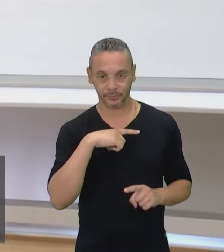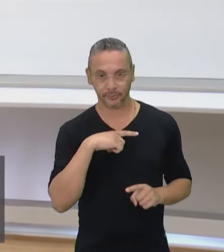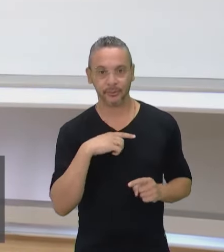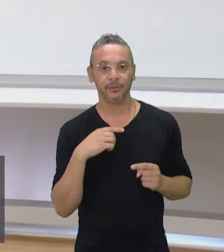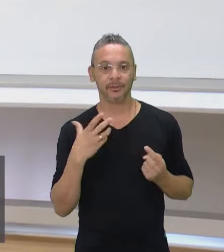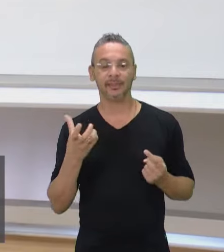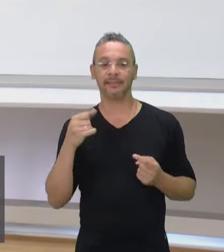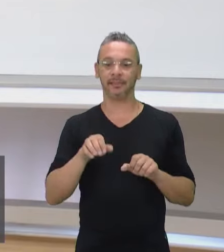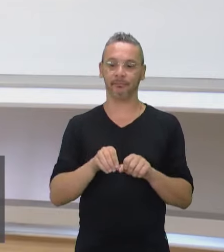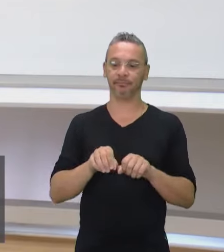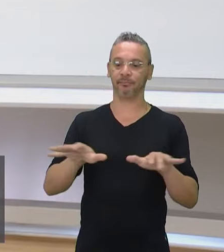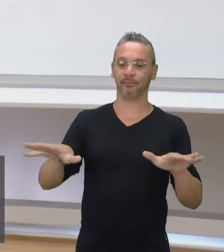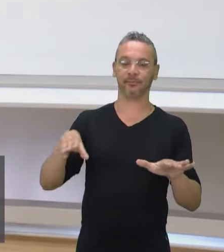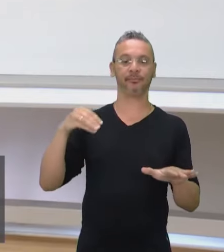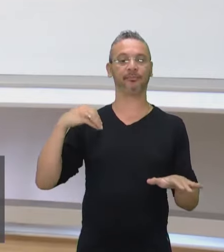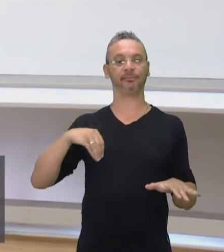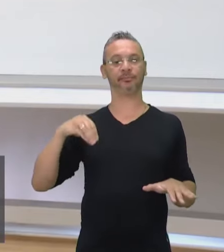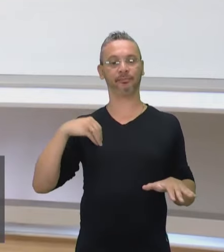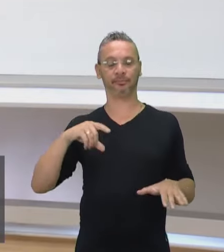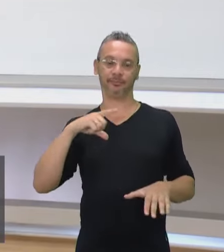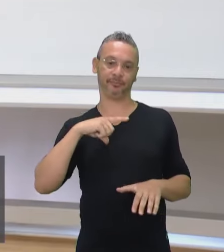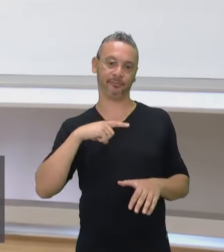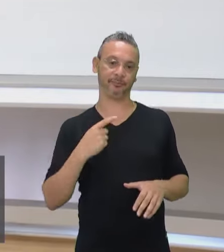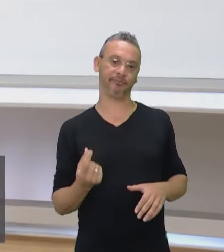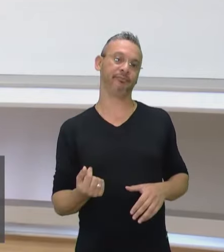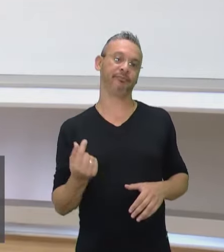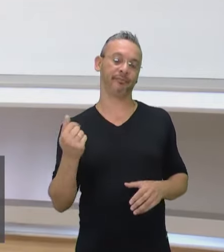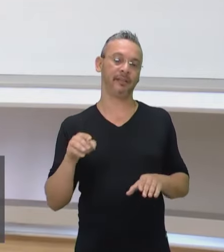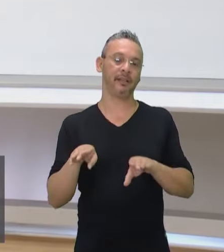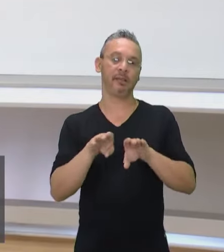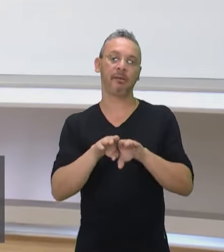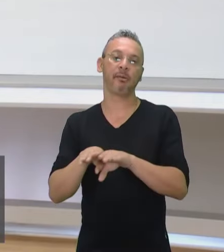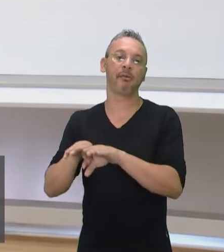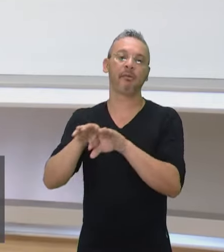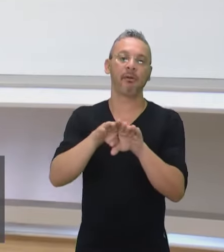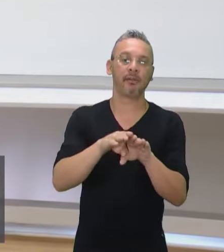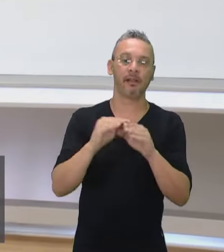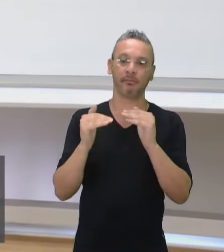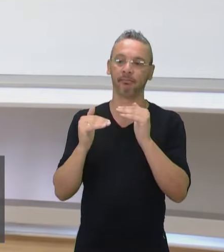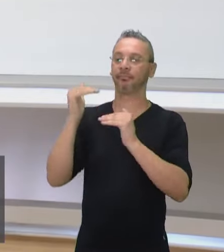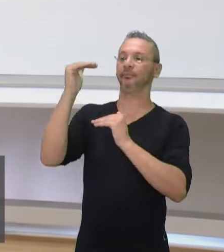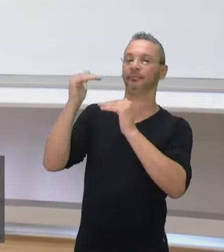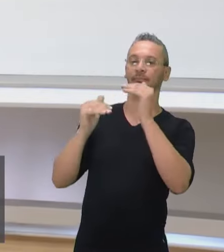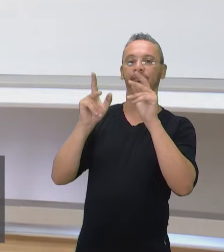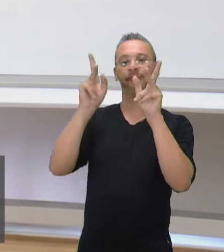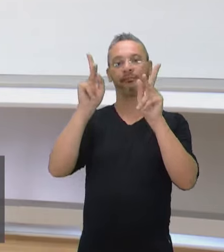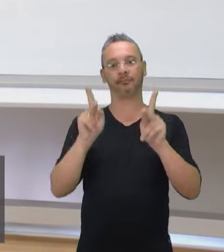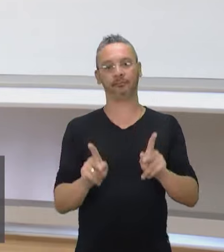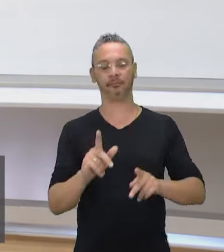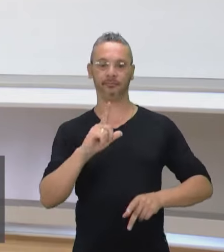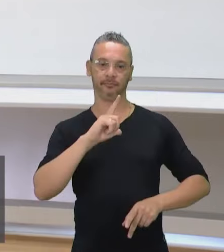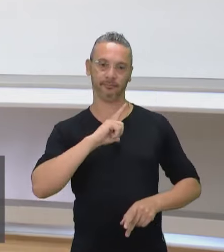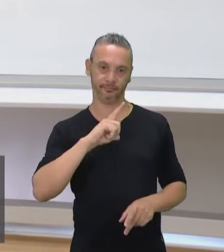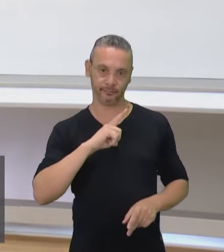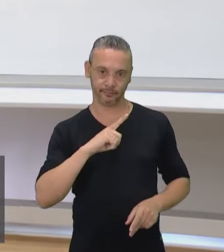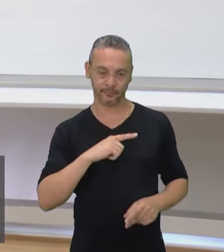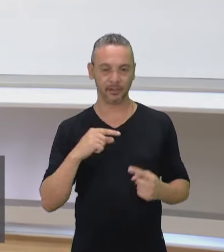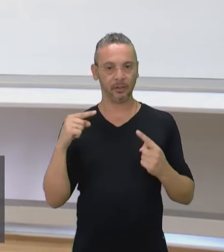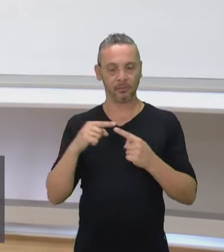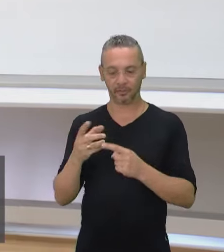maior distribuição da renda, portanto, uma igualdade maior entre as pessoas quanto ao seu